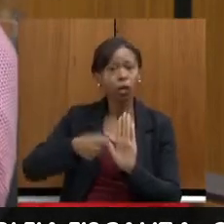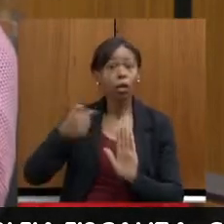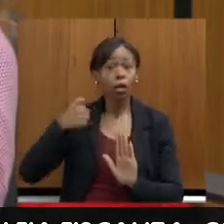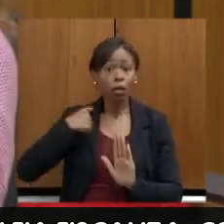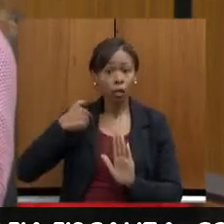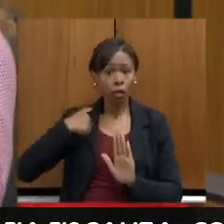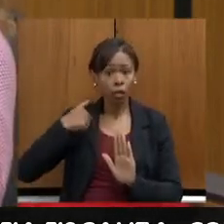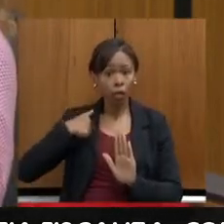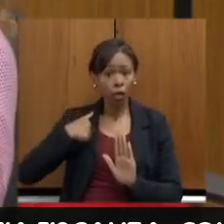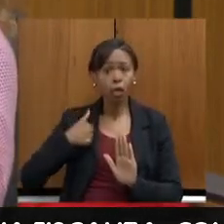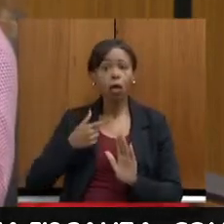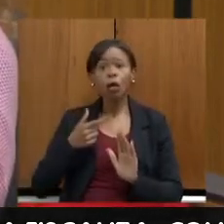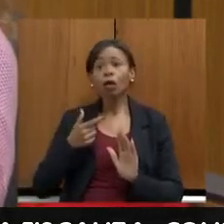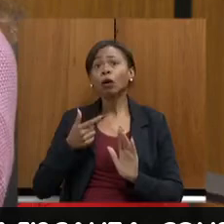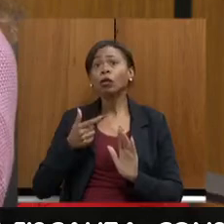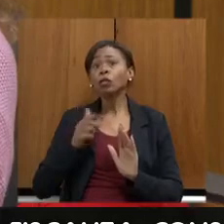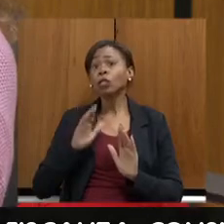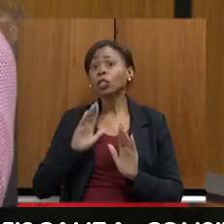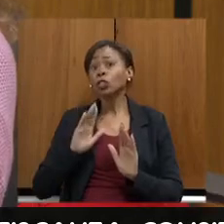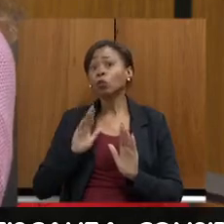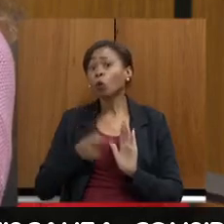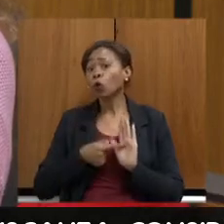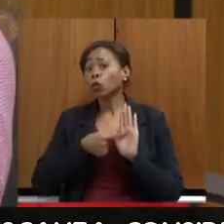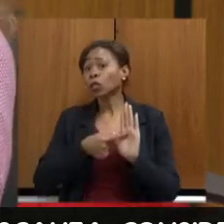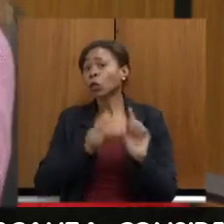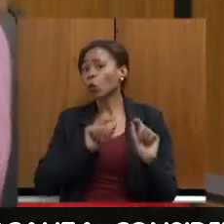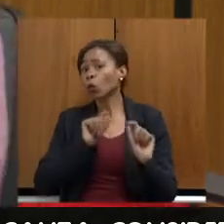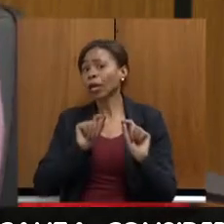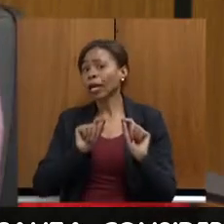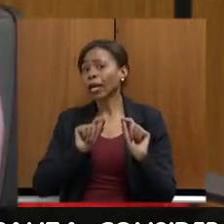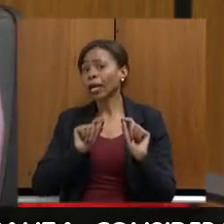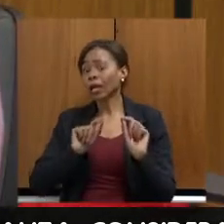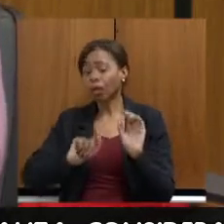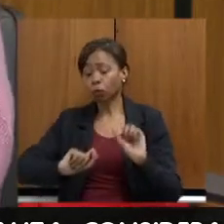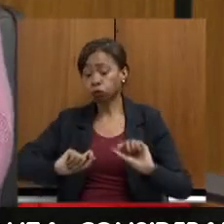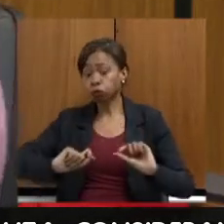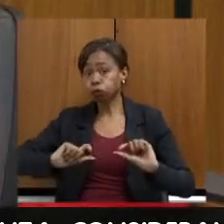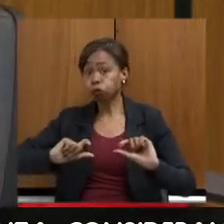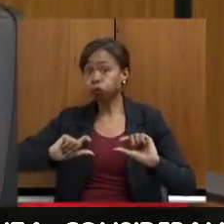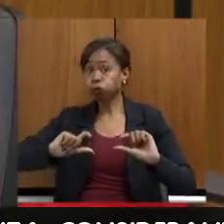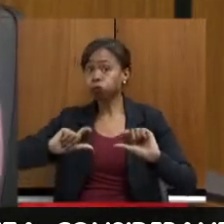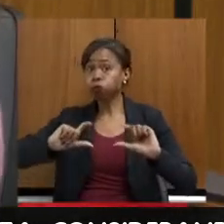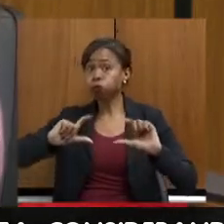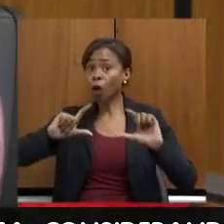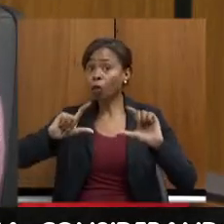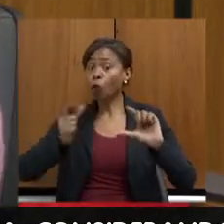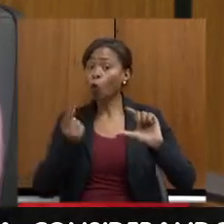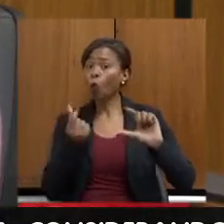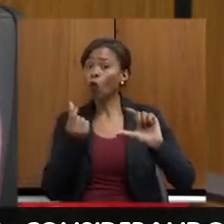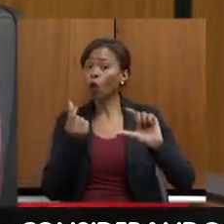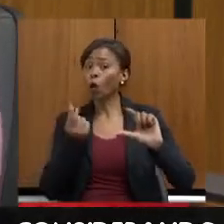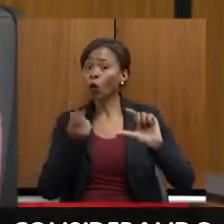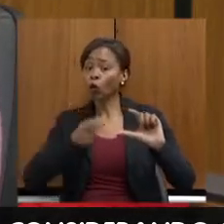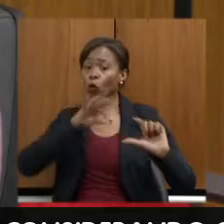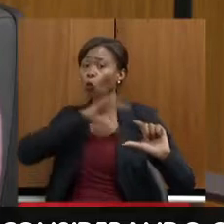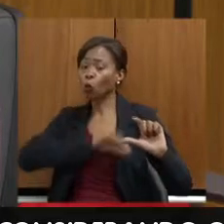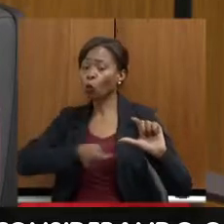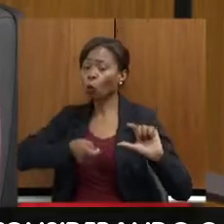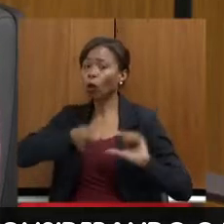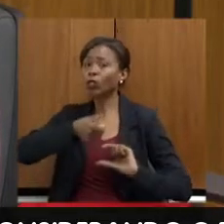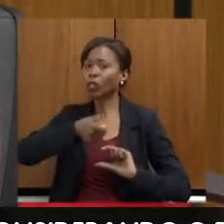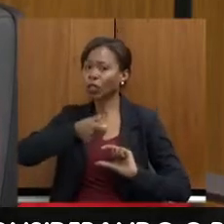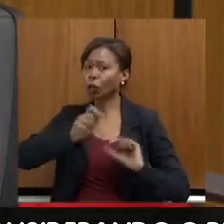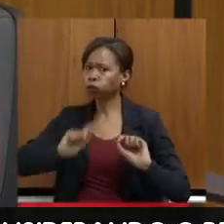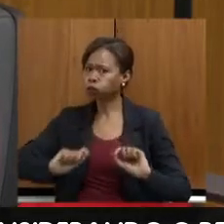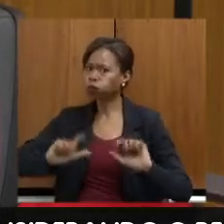o eu fiz o trajeto do aumento do auxílio quer dizer a minha pergunta ela é eu